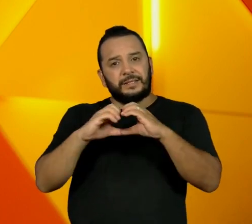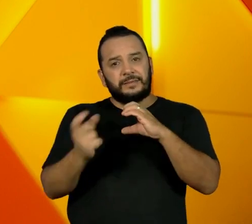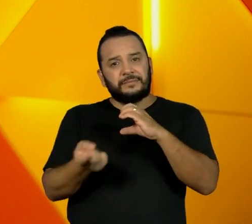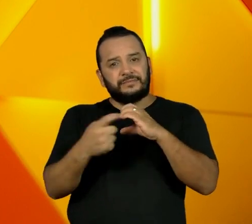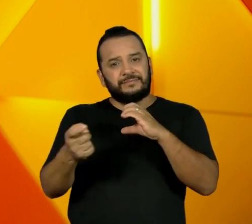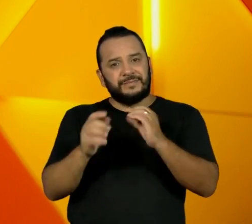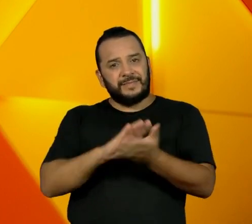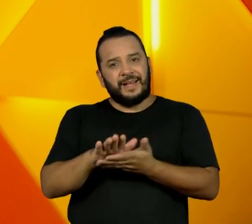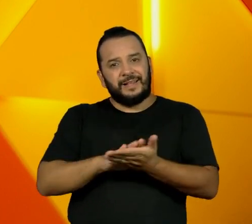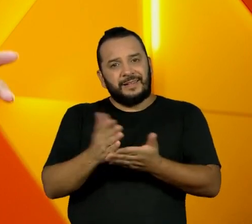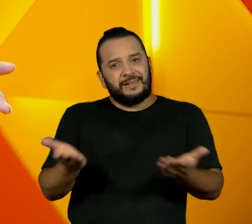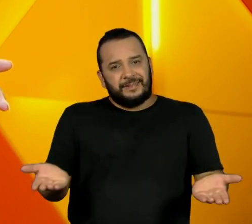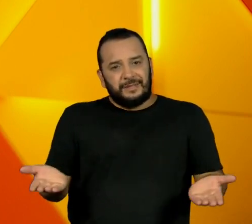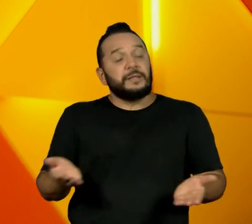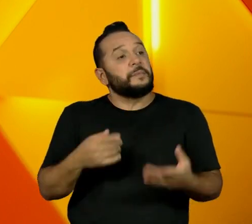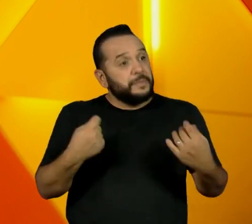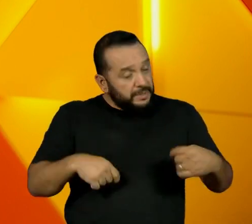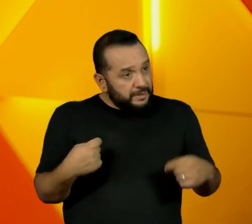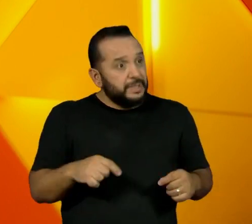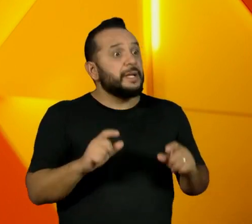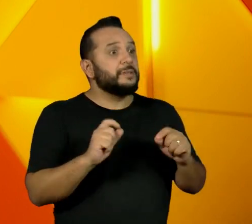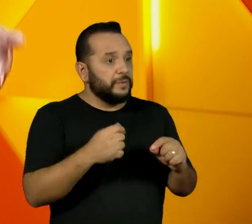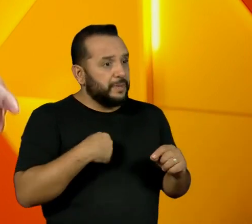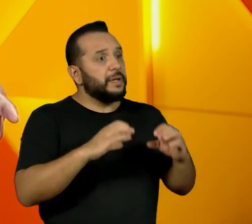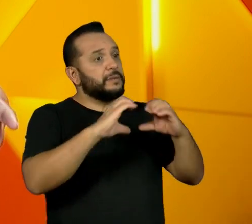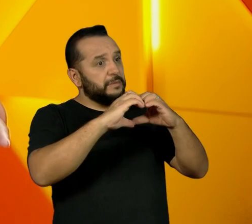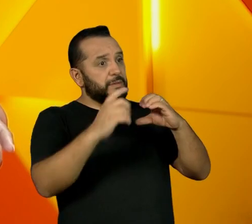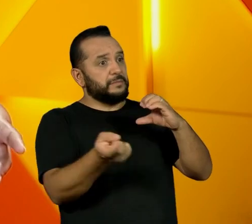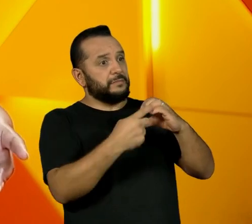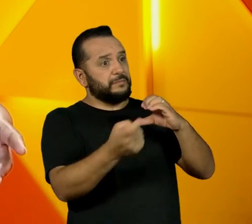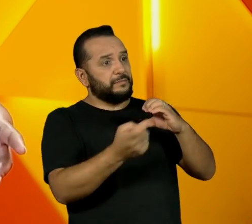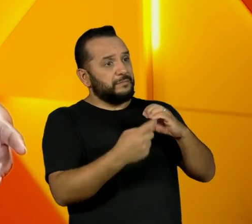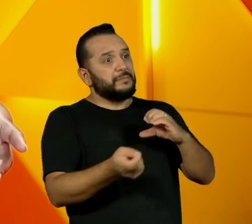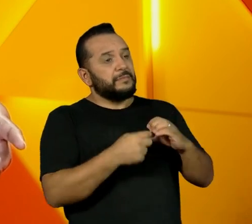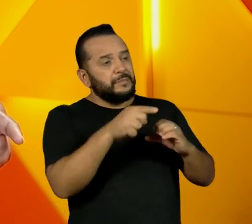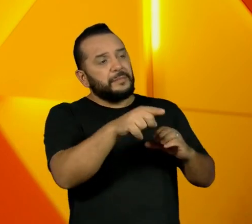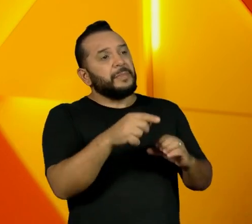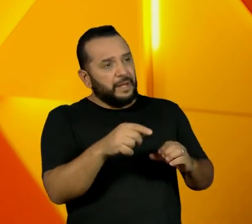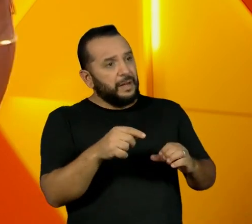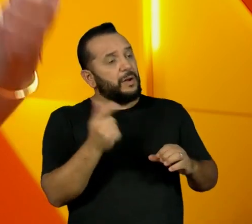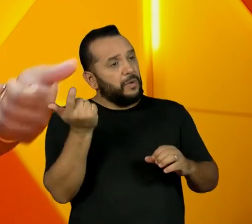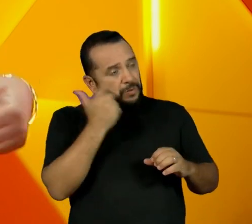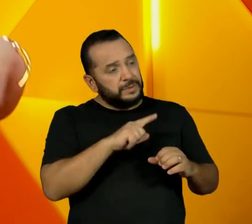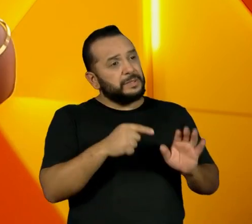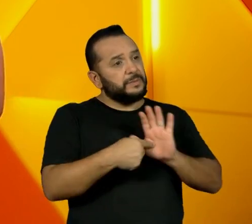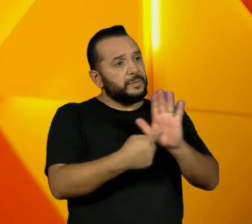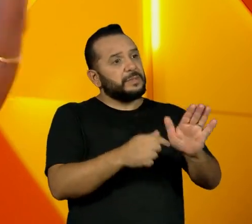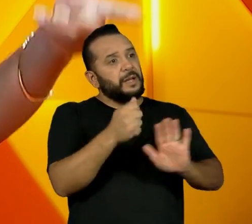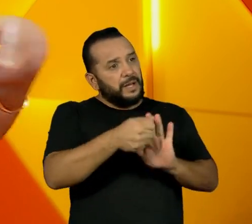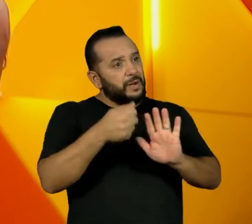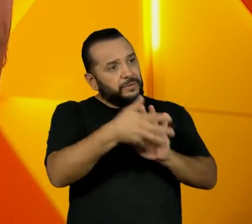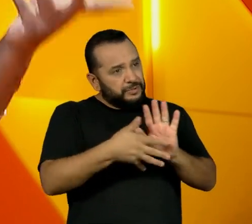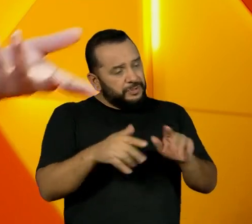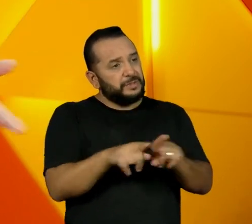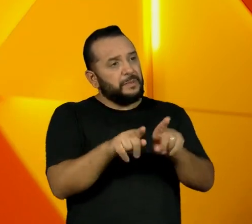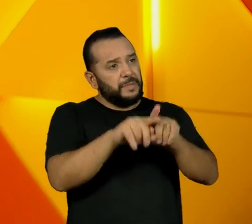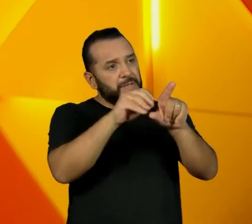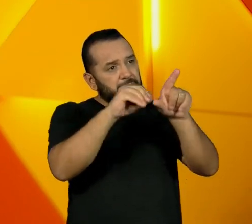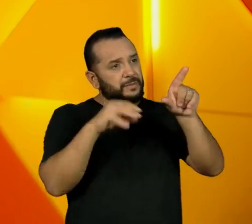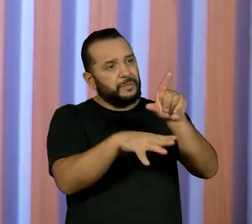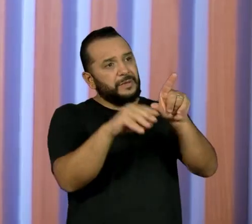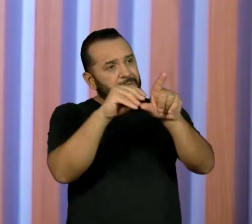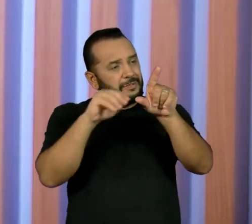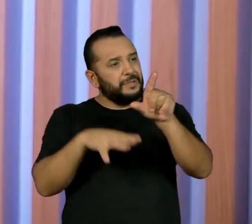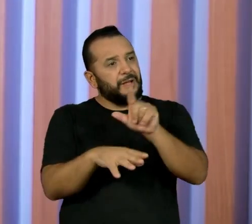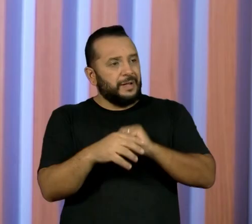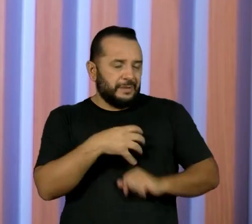necessária para que esse influenciador possa computar o espaço dele ali dentro da rede digital, que aí é o curtir, é o compartilhar, o salvar, essas coisas